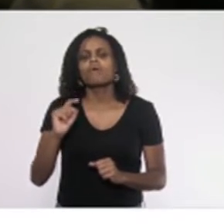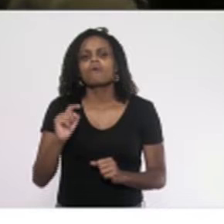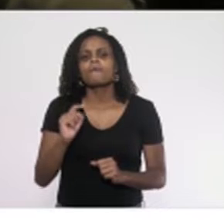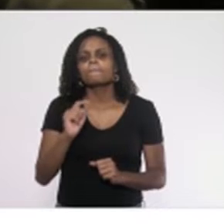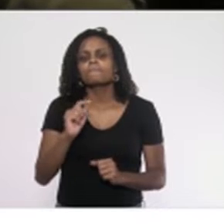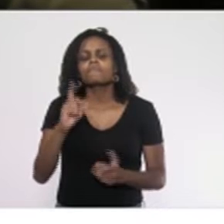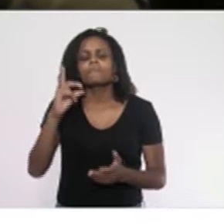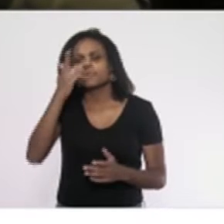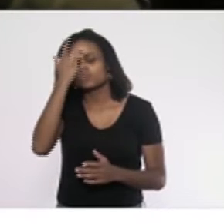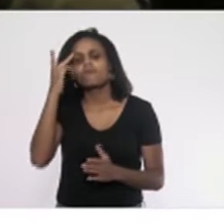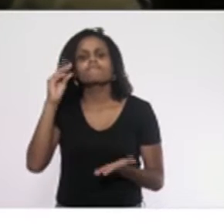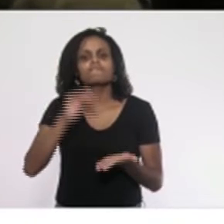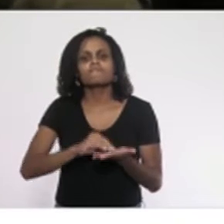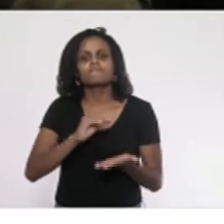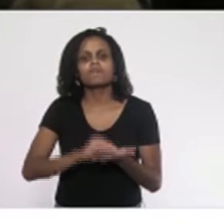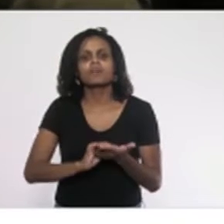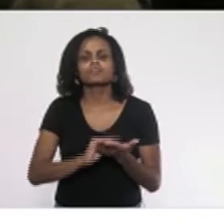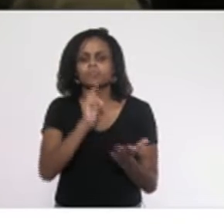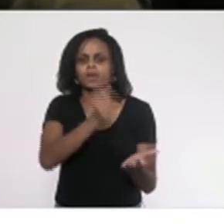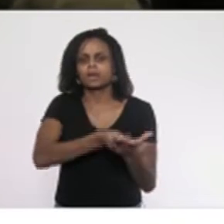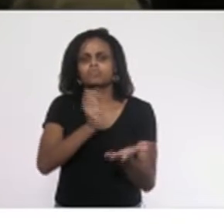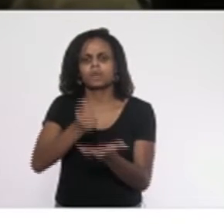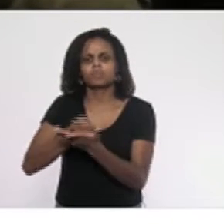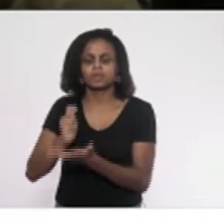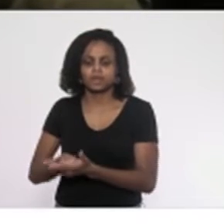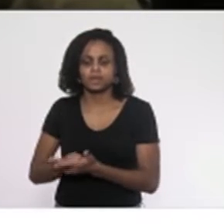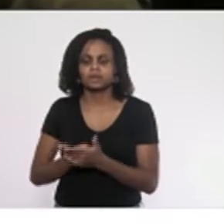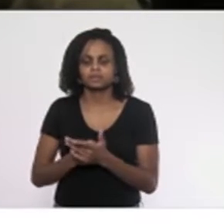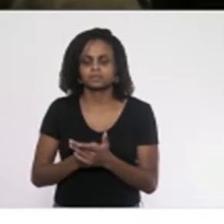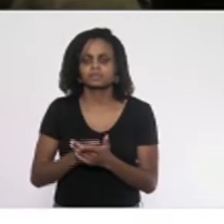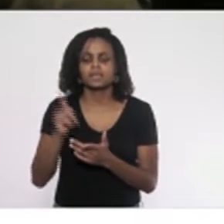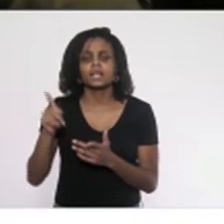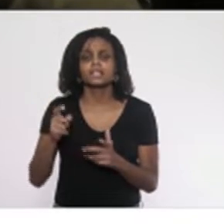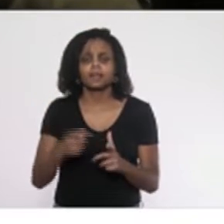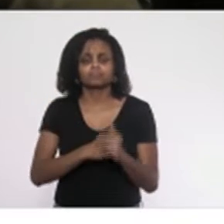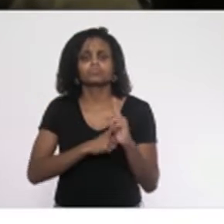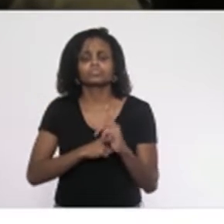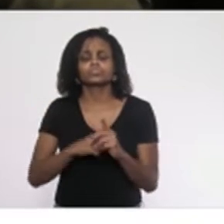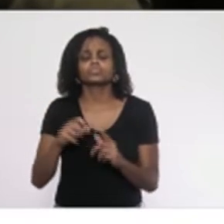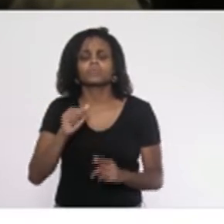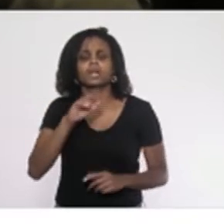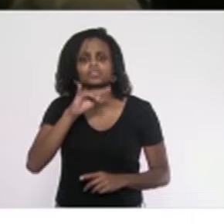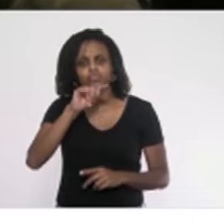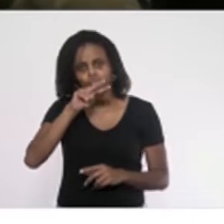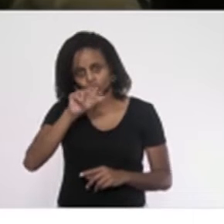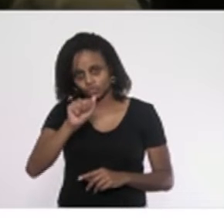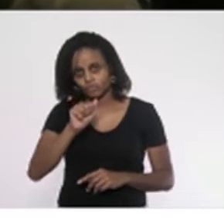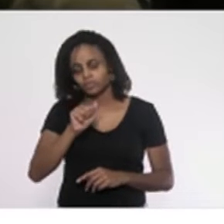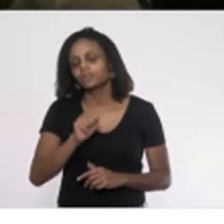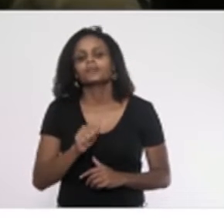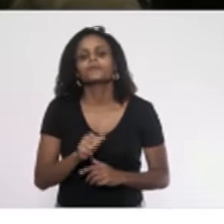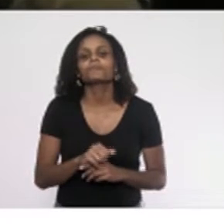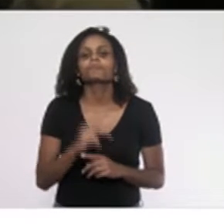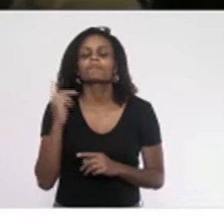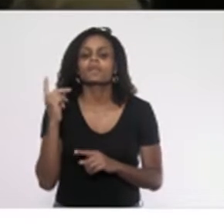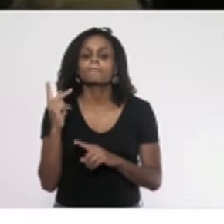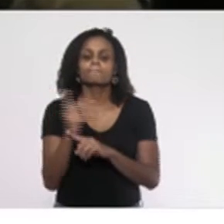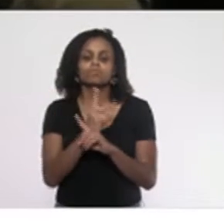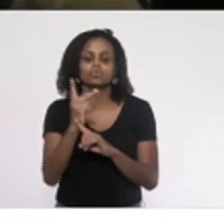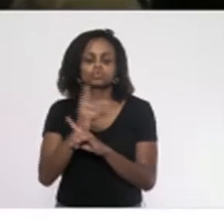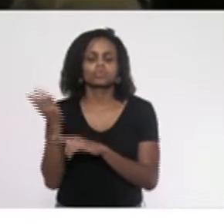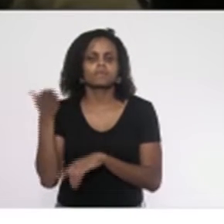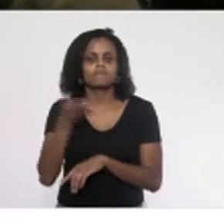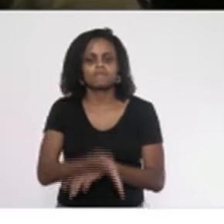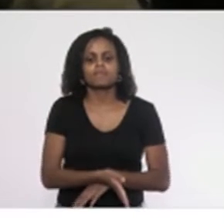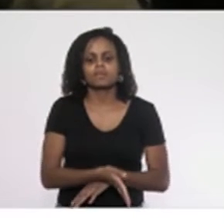dívida ativa. Nós temos uma lista completa. A própria Procuradoria, quando vem fazer